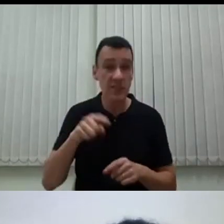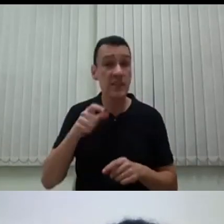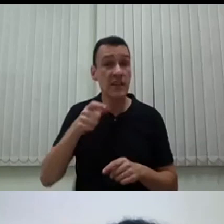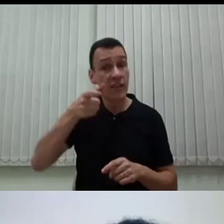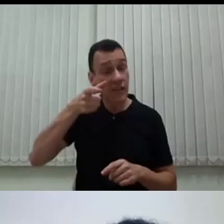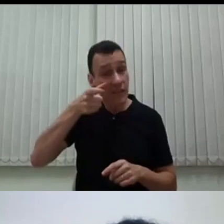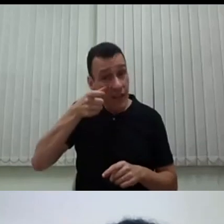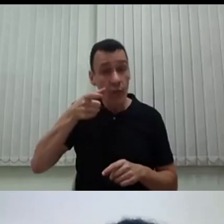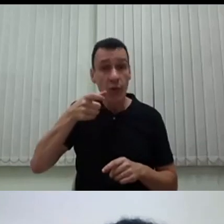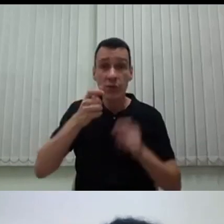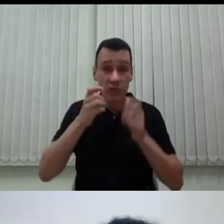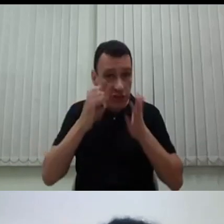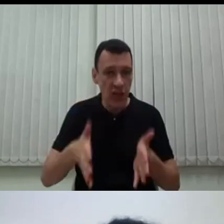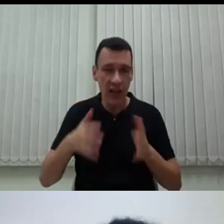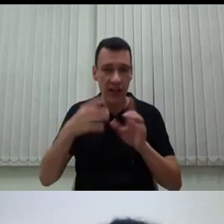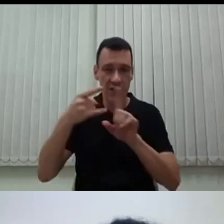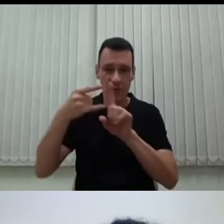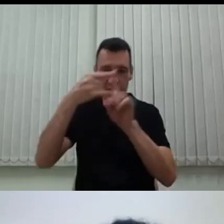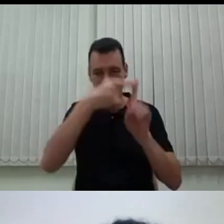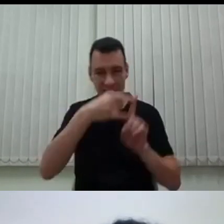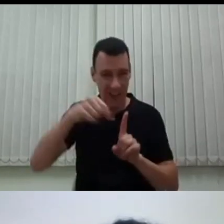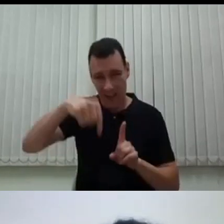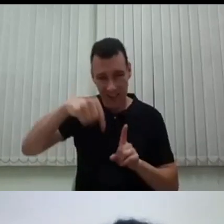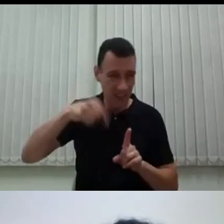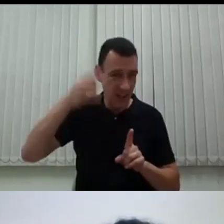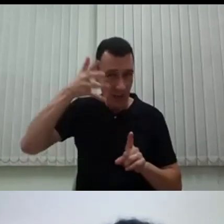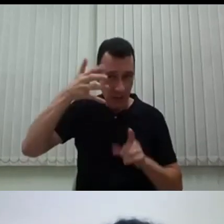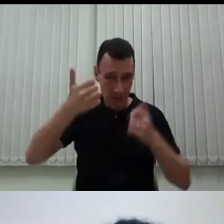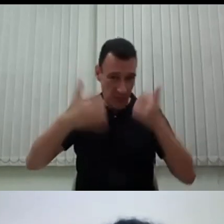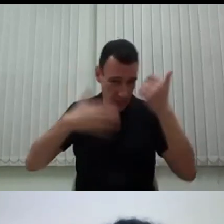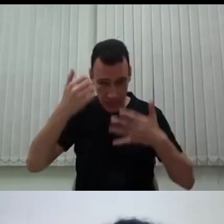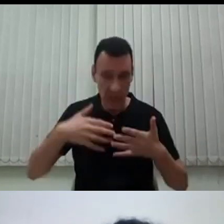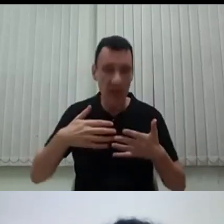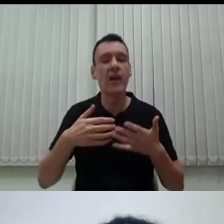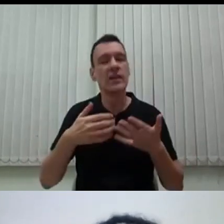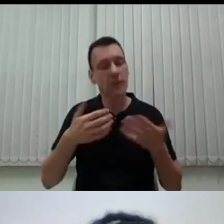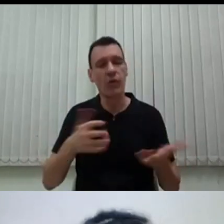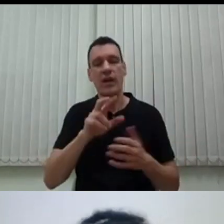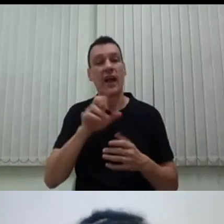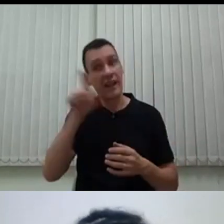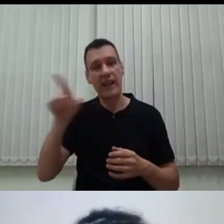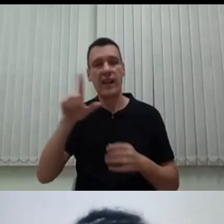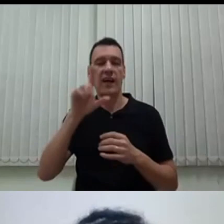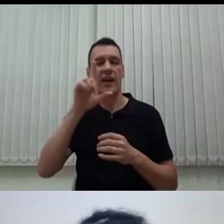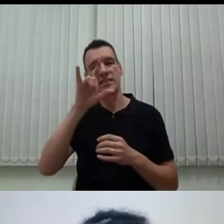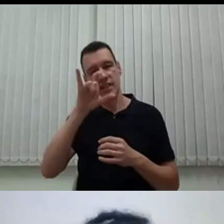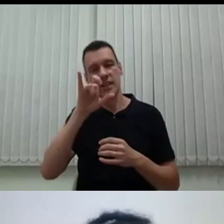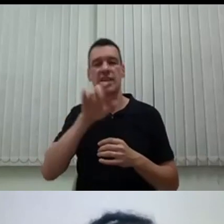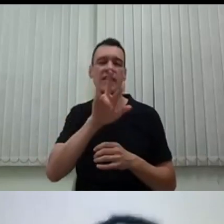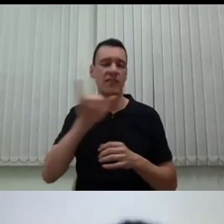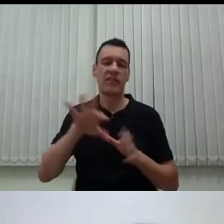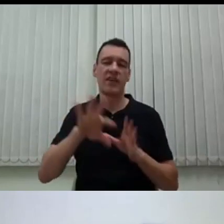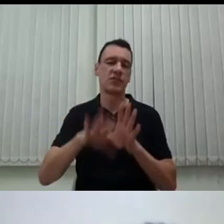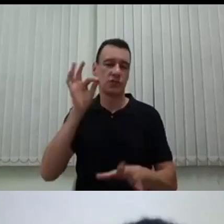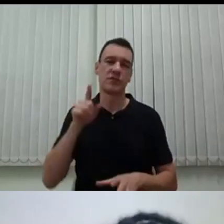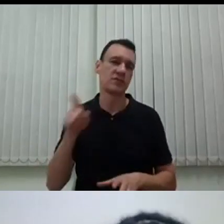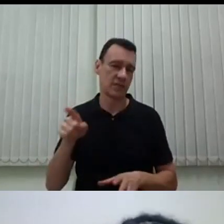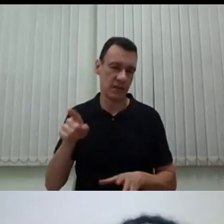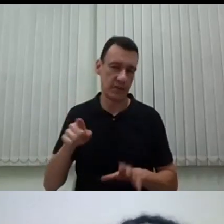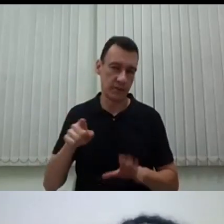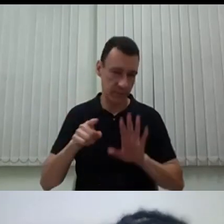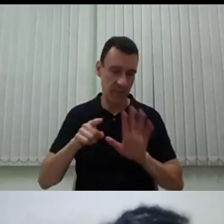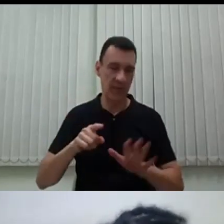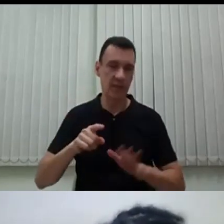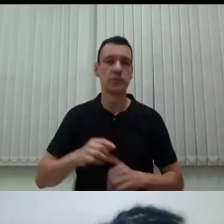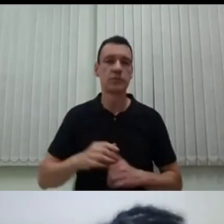participando aqui com a gente nesse debate. E aí, quem for sorteado vai receber, nessa parceria que a gente